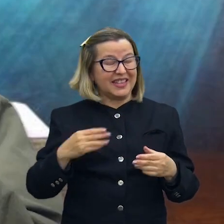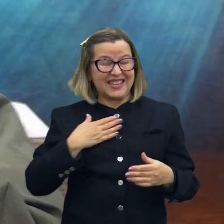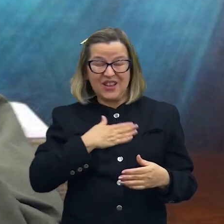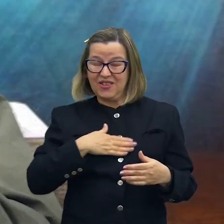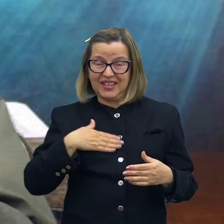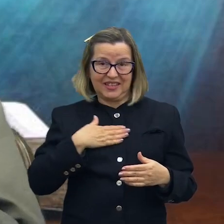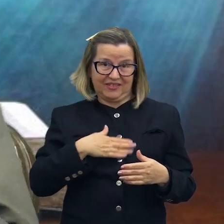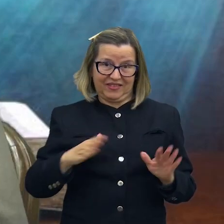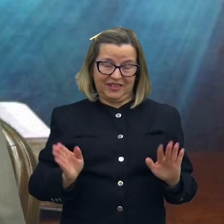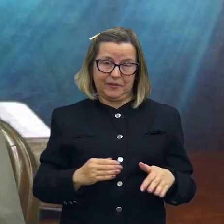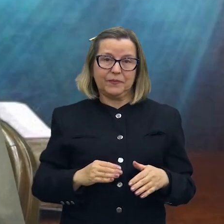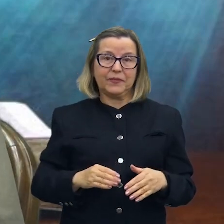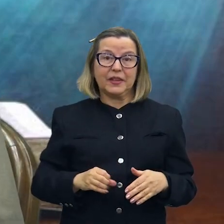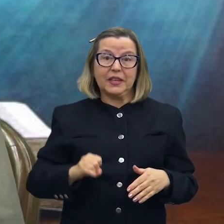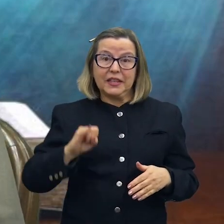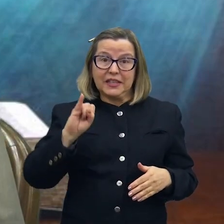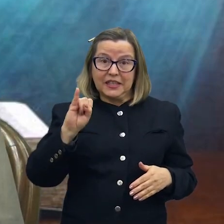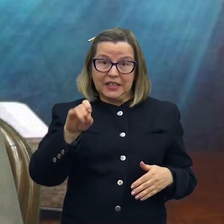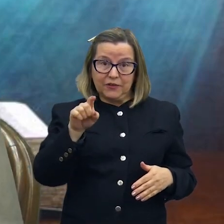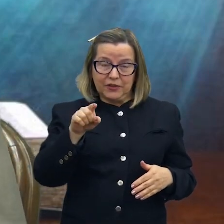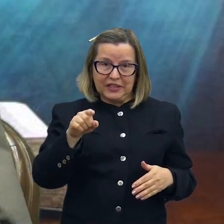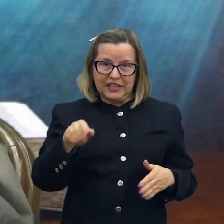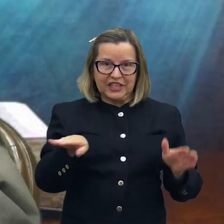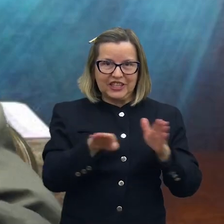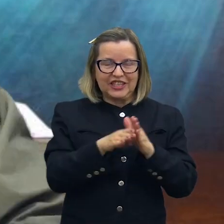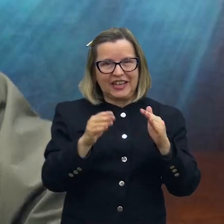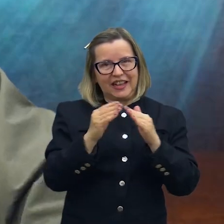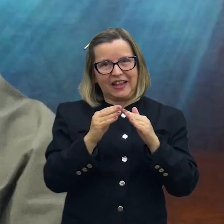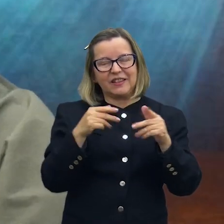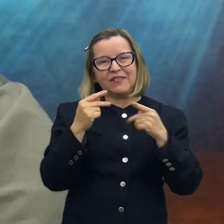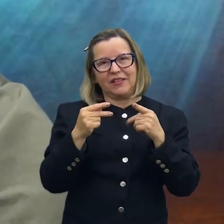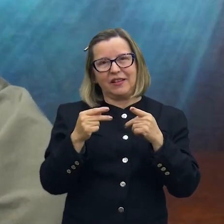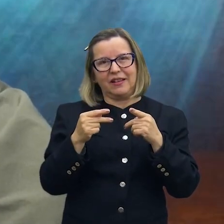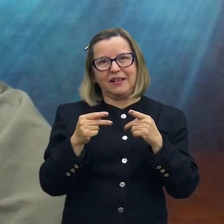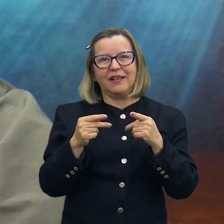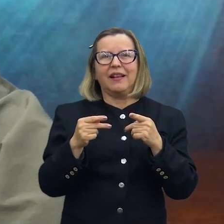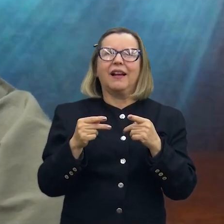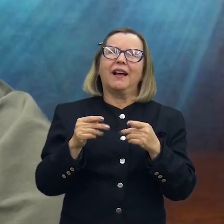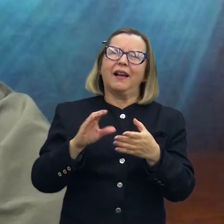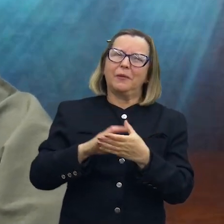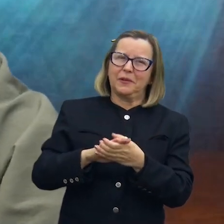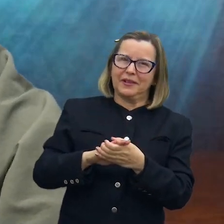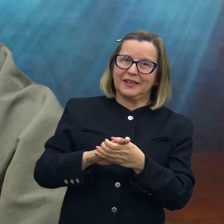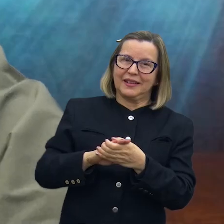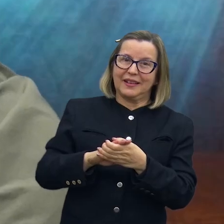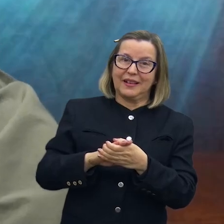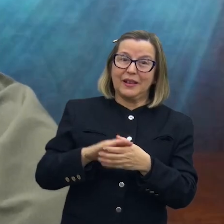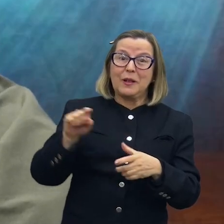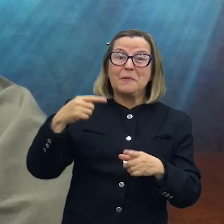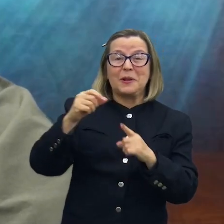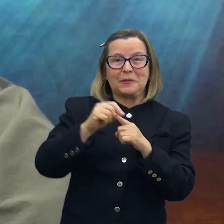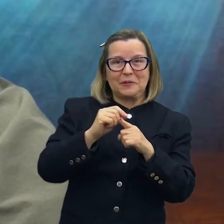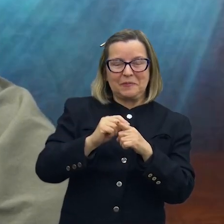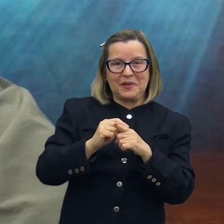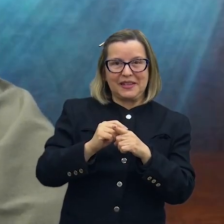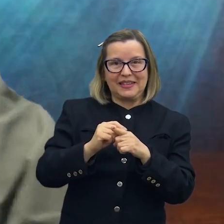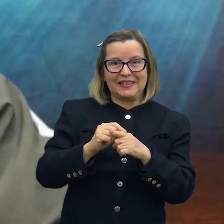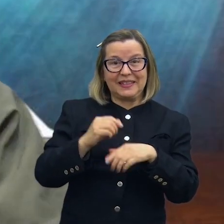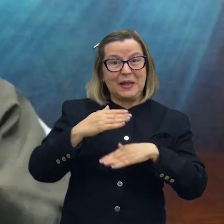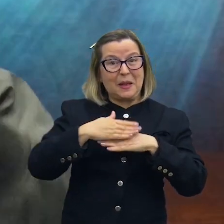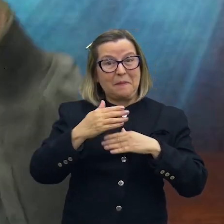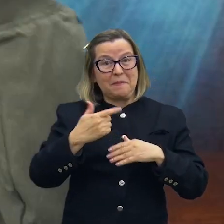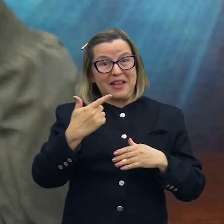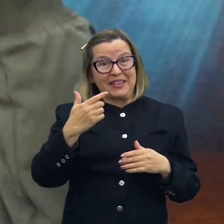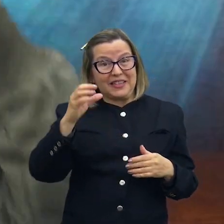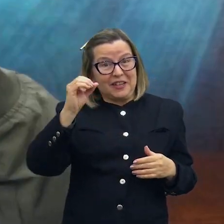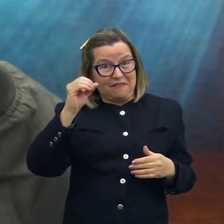Se você chega em casa e fala assim, esposa, no mês que vem vou ter 20% de aumento. Ela